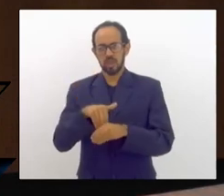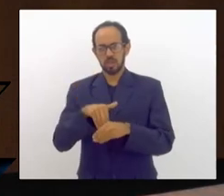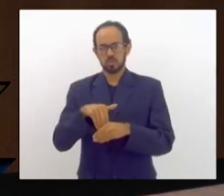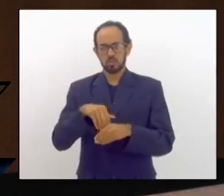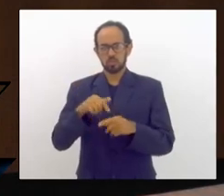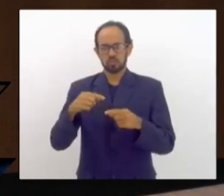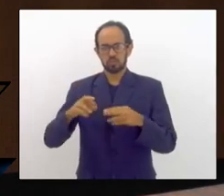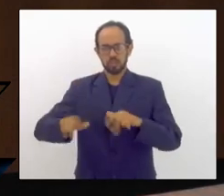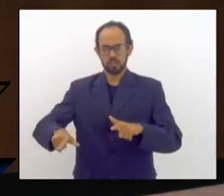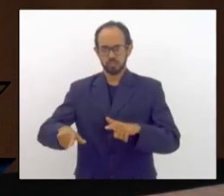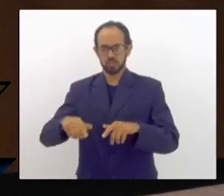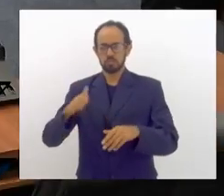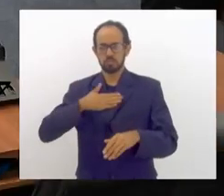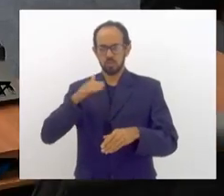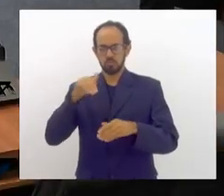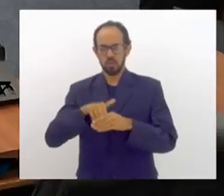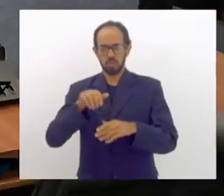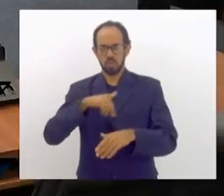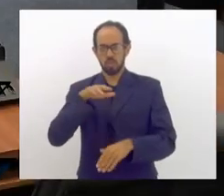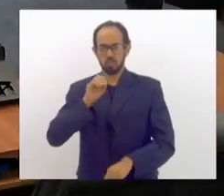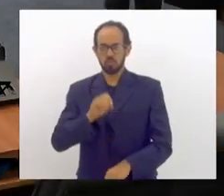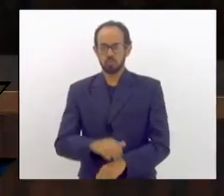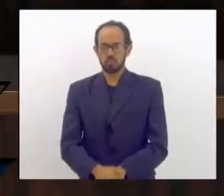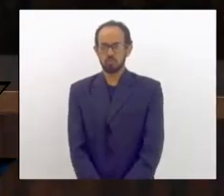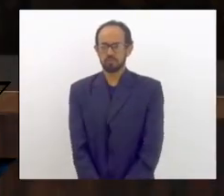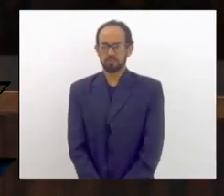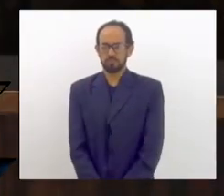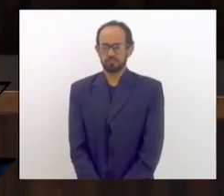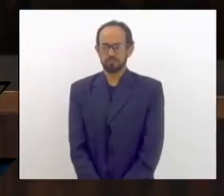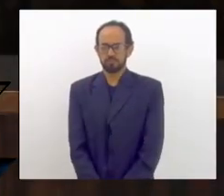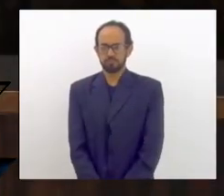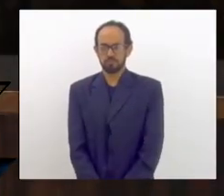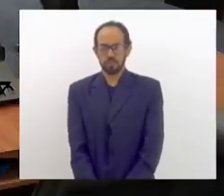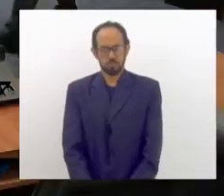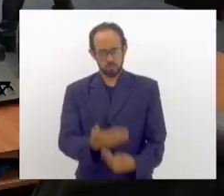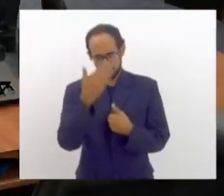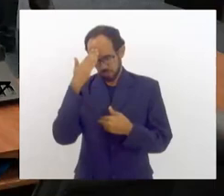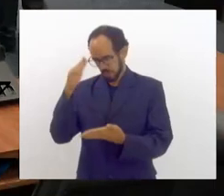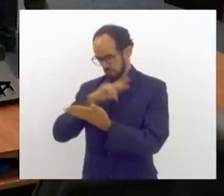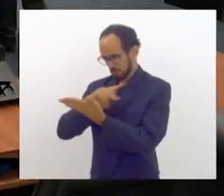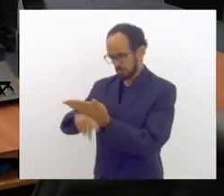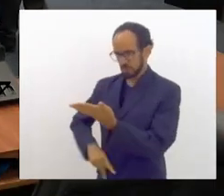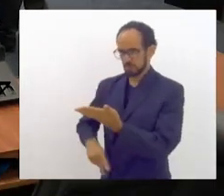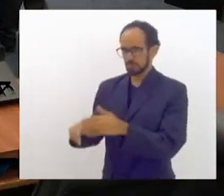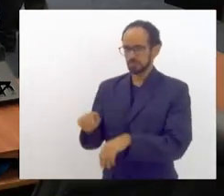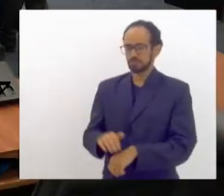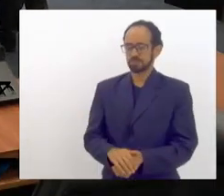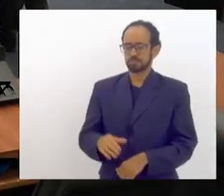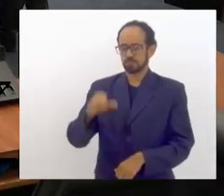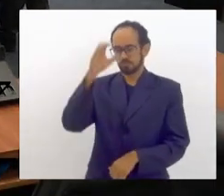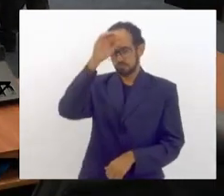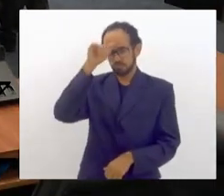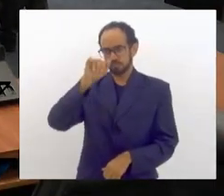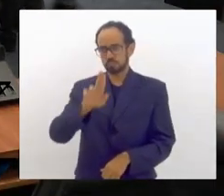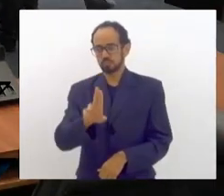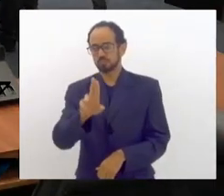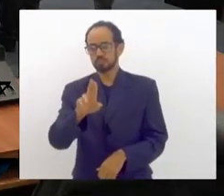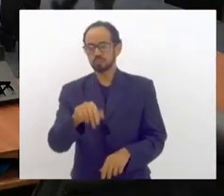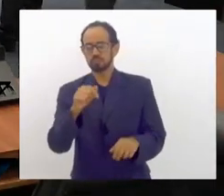não. Ele vai declarar... Muito obrigado, presidente, obrigado. Tia Ju,